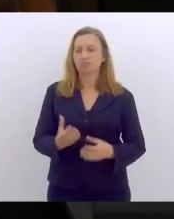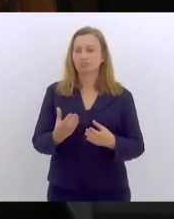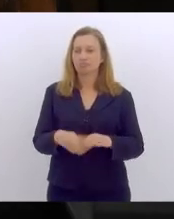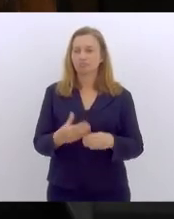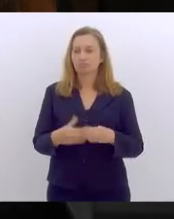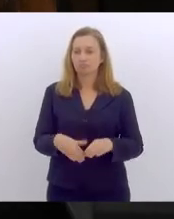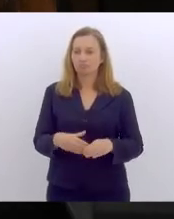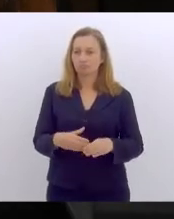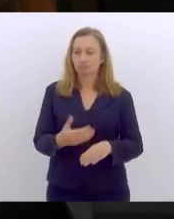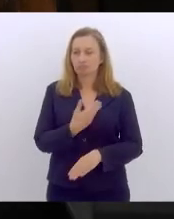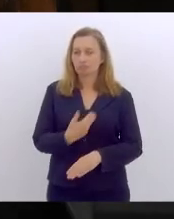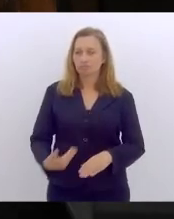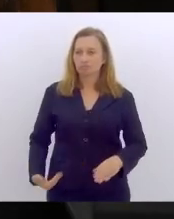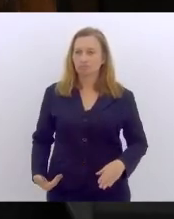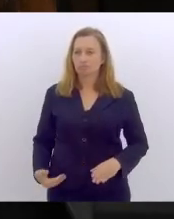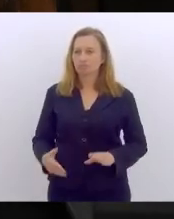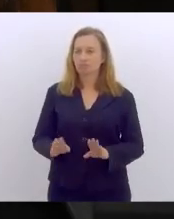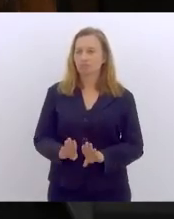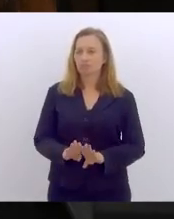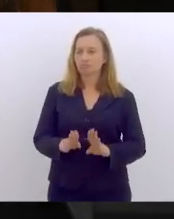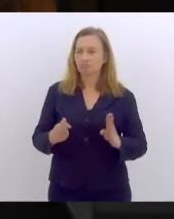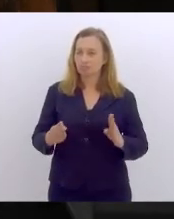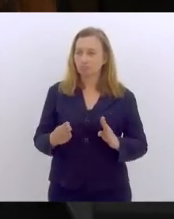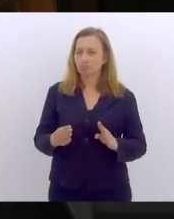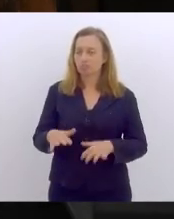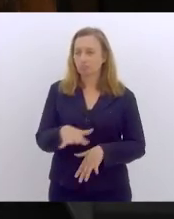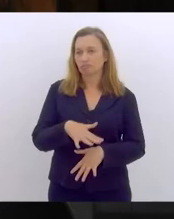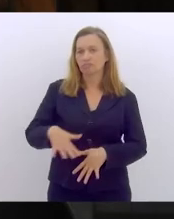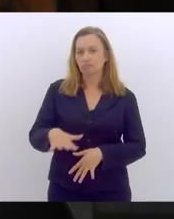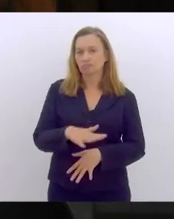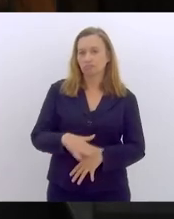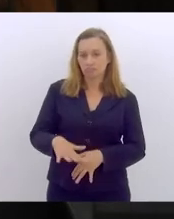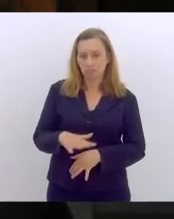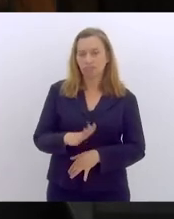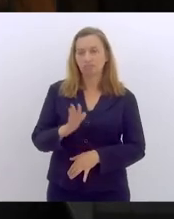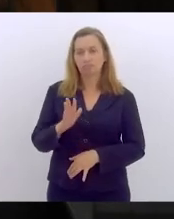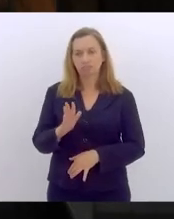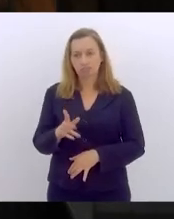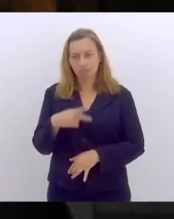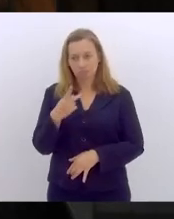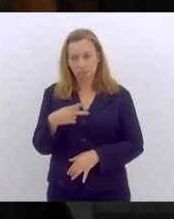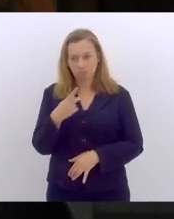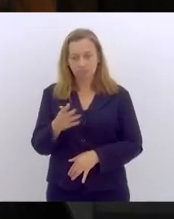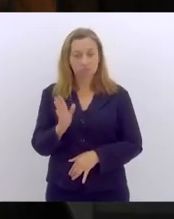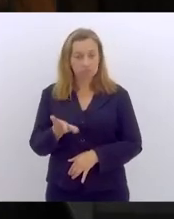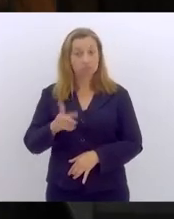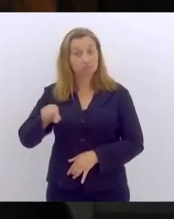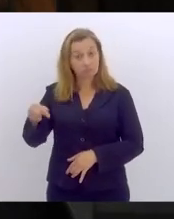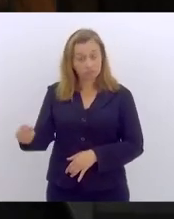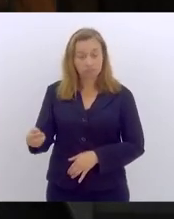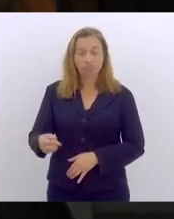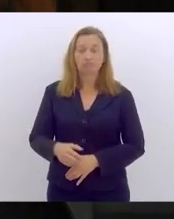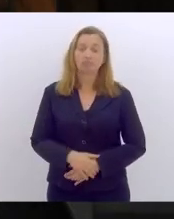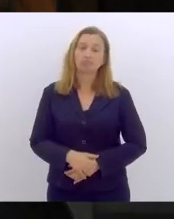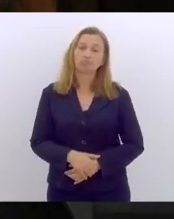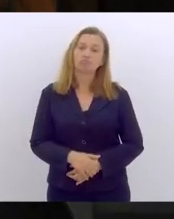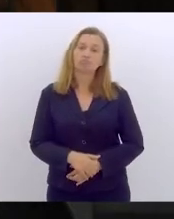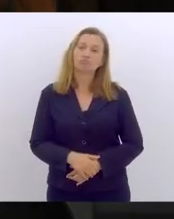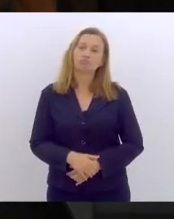concurso público para essas áreas que já acabei de nominar, entre outras,